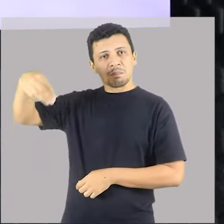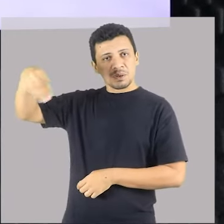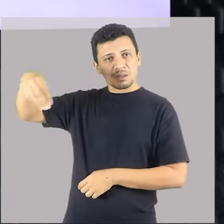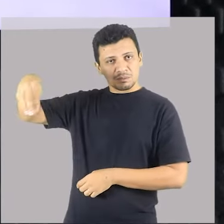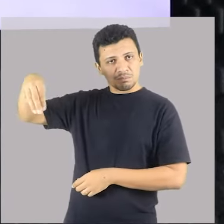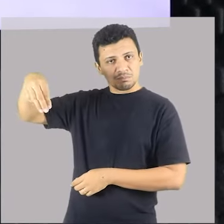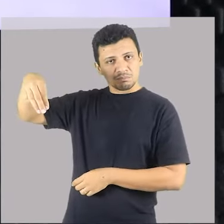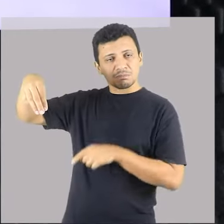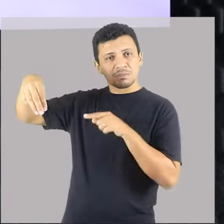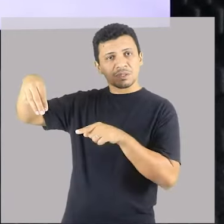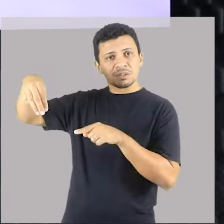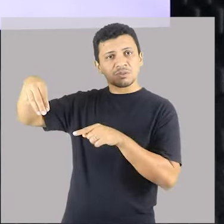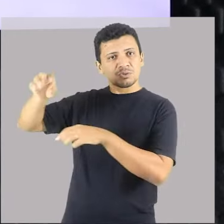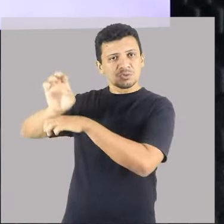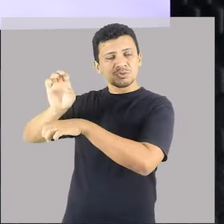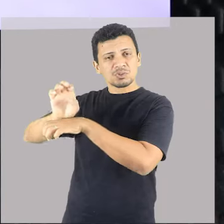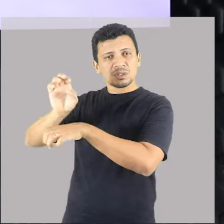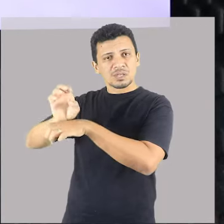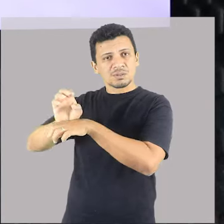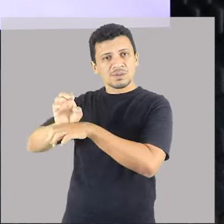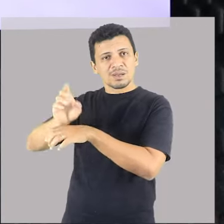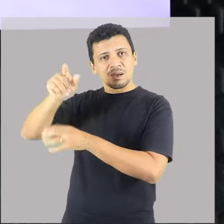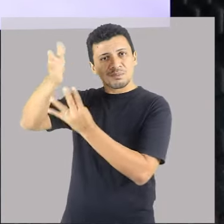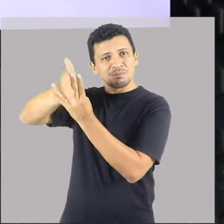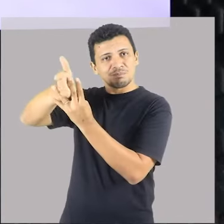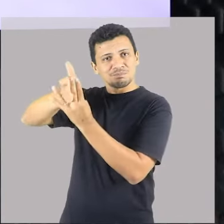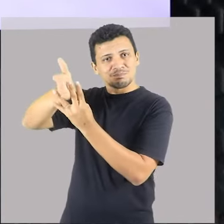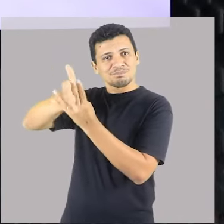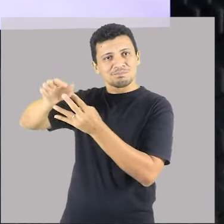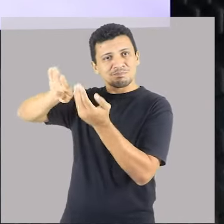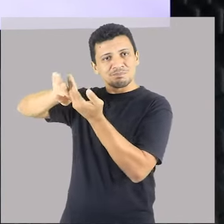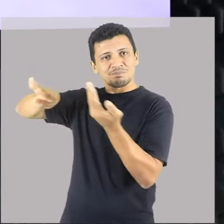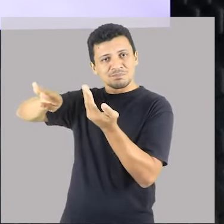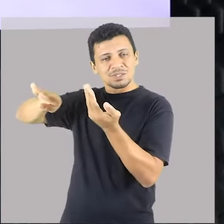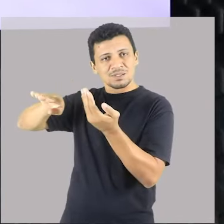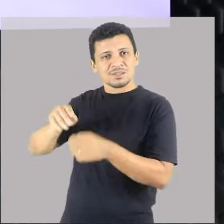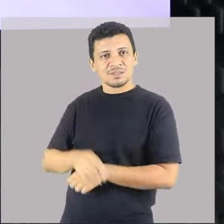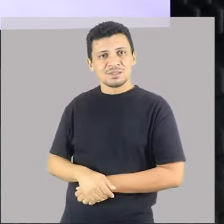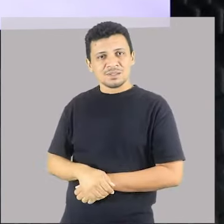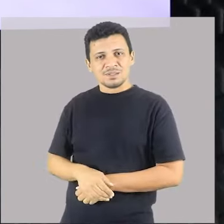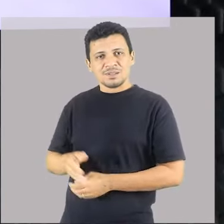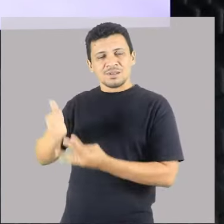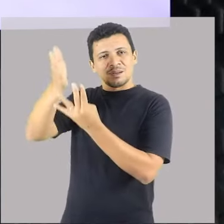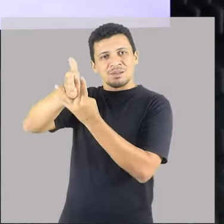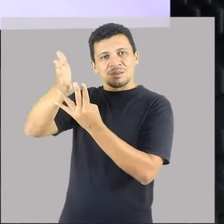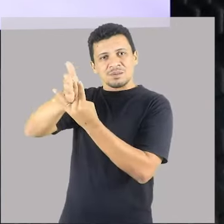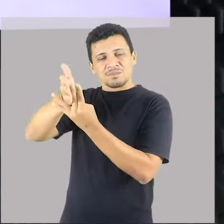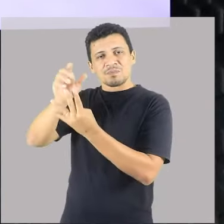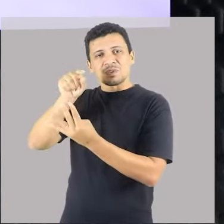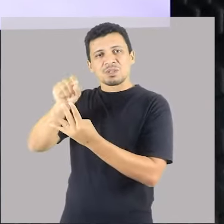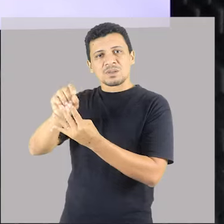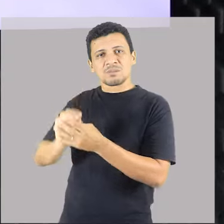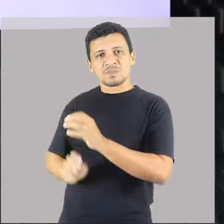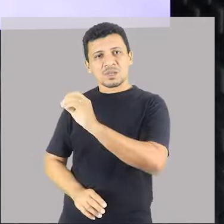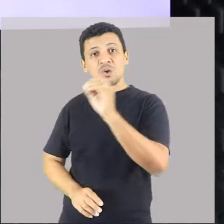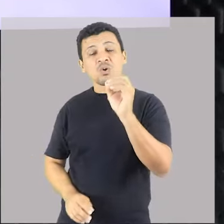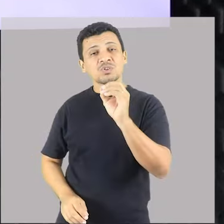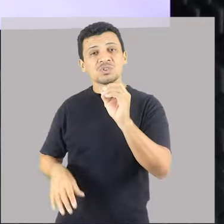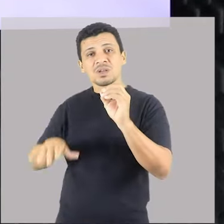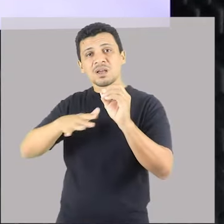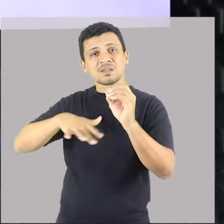regionalização geoeconômica ele é dividido ao meio parte do nosso Estado a parte no caso Oeste vai estar